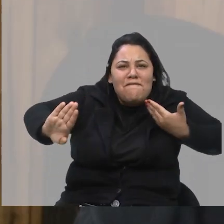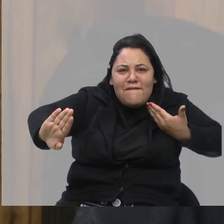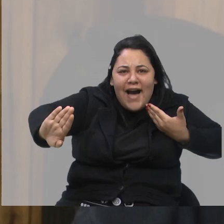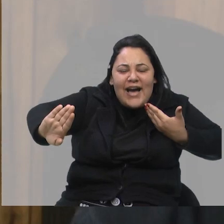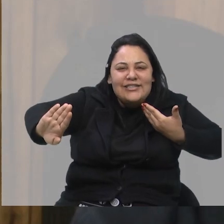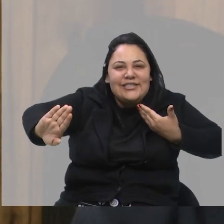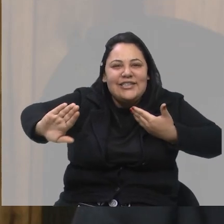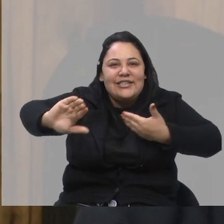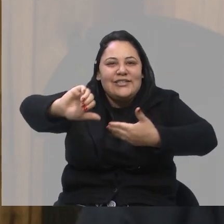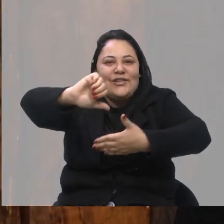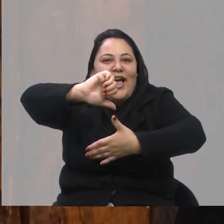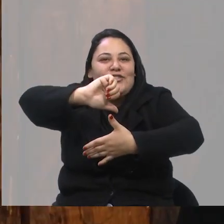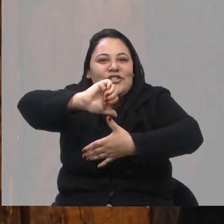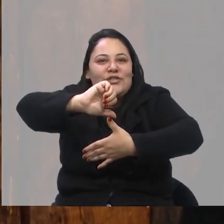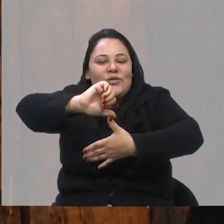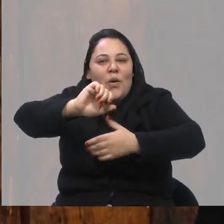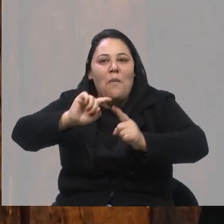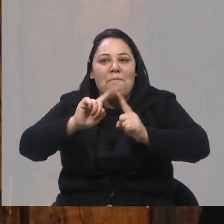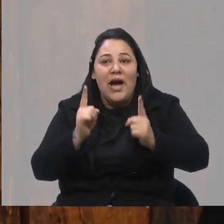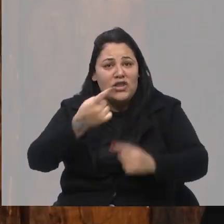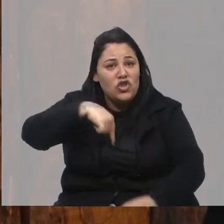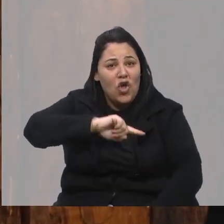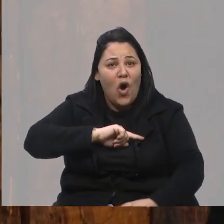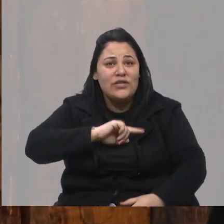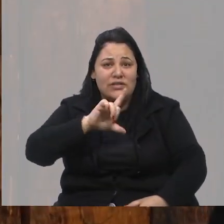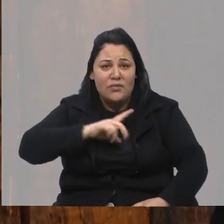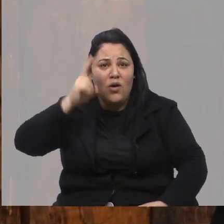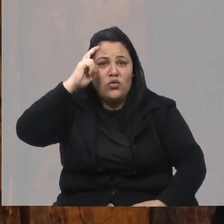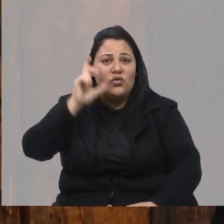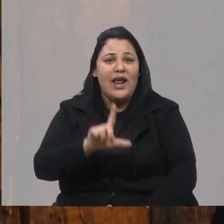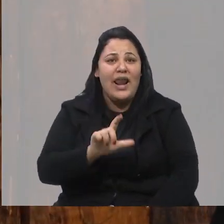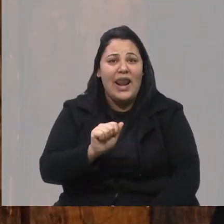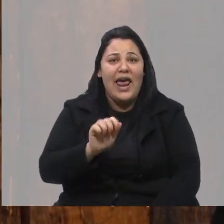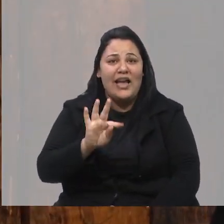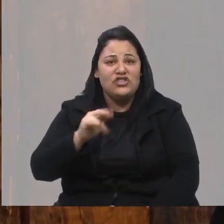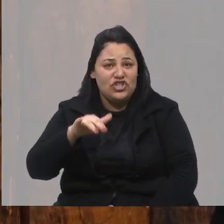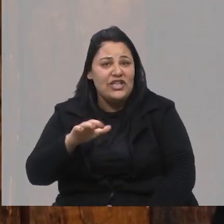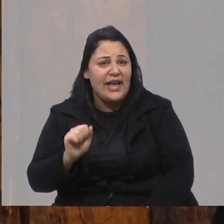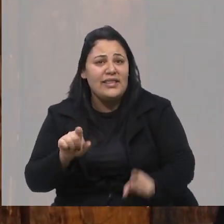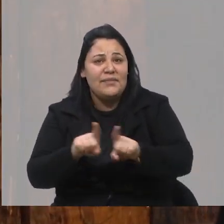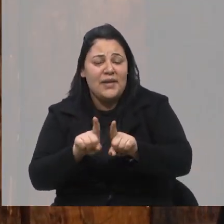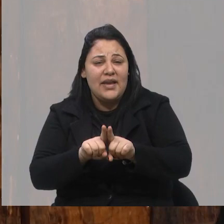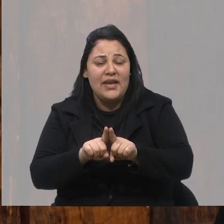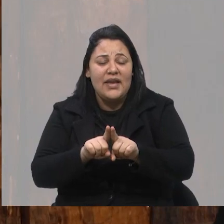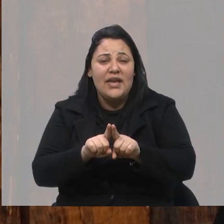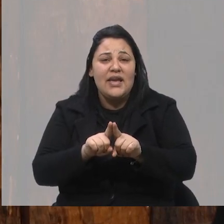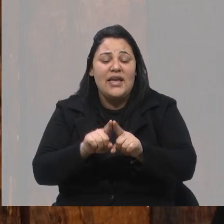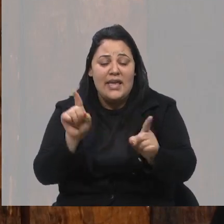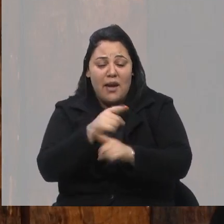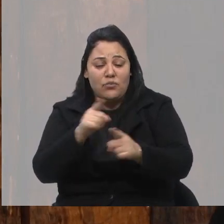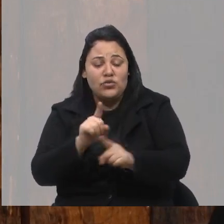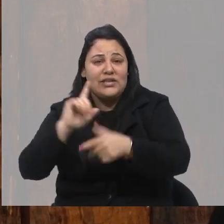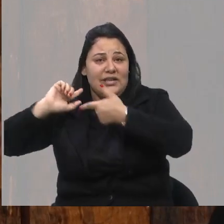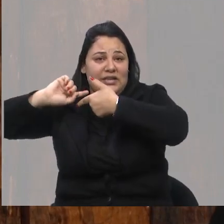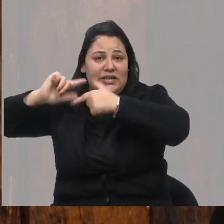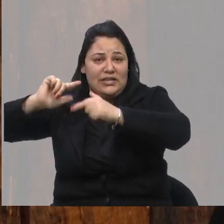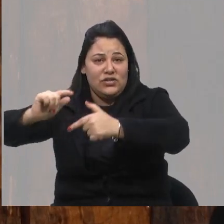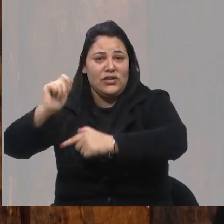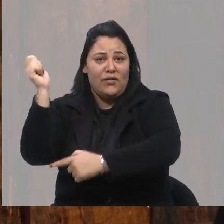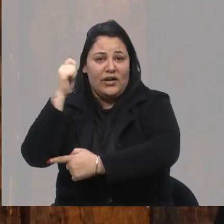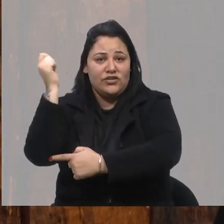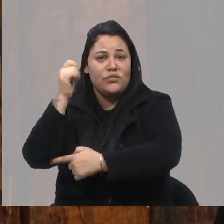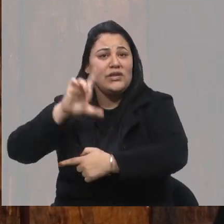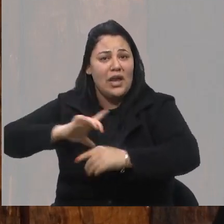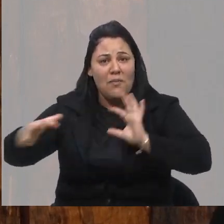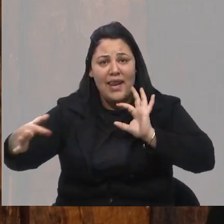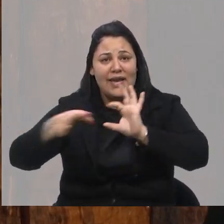se não fosse latino, mas nós somos. E o quanto a música nativista, ela tem essa ligação muito forte com a música do